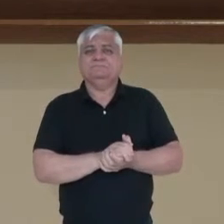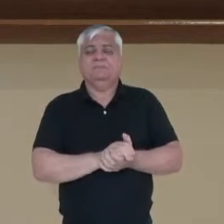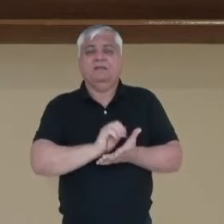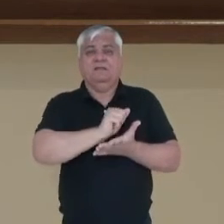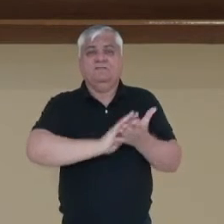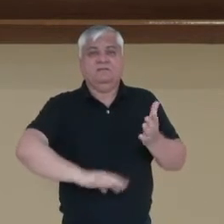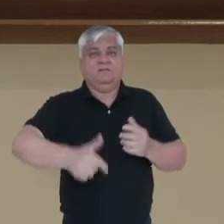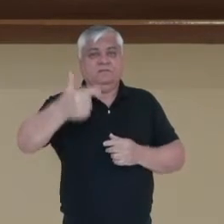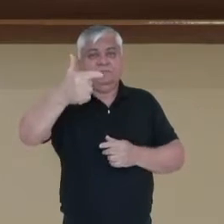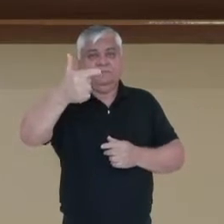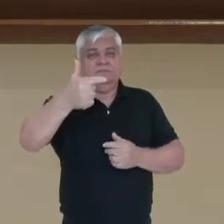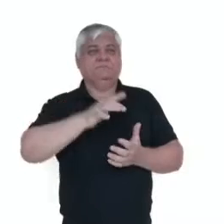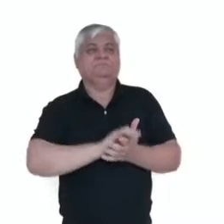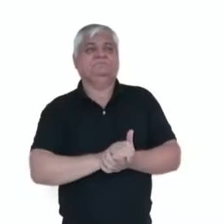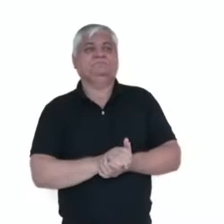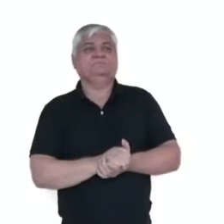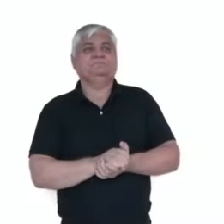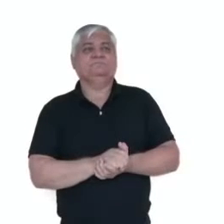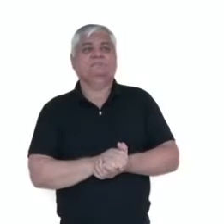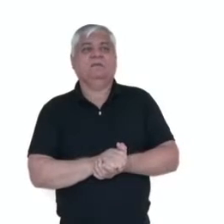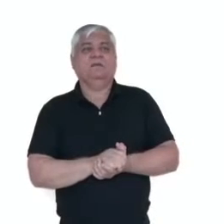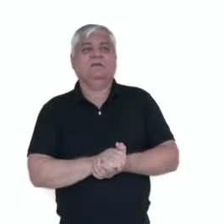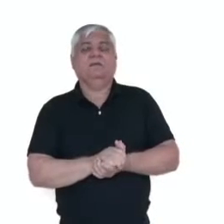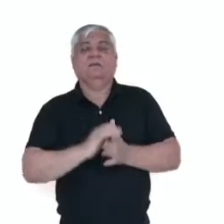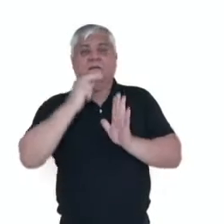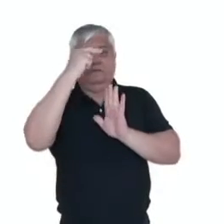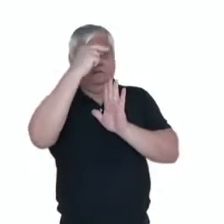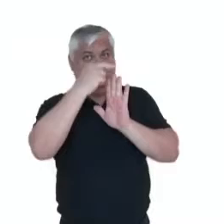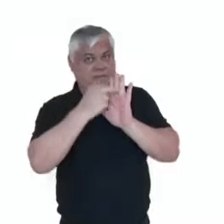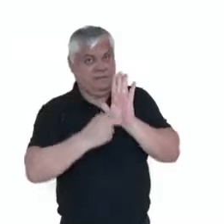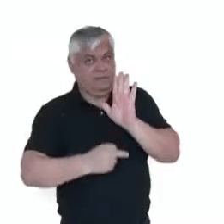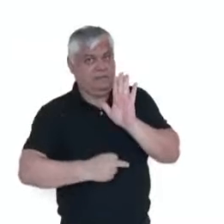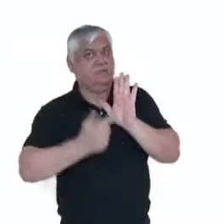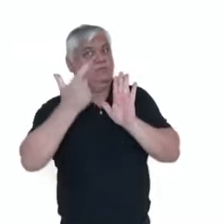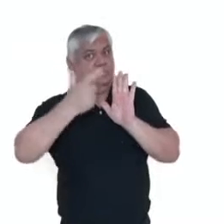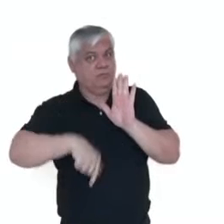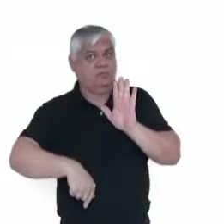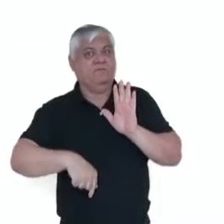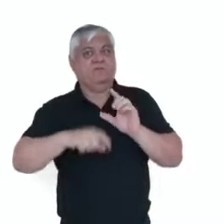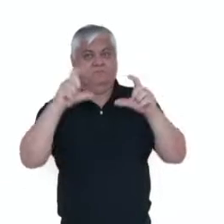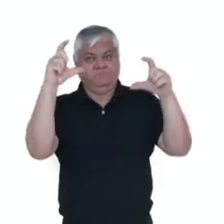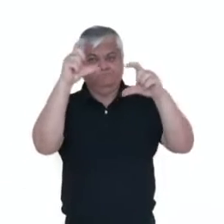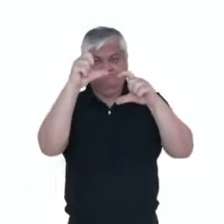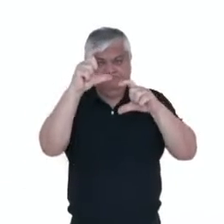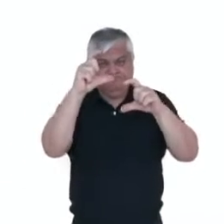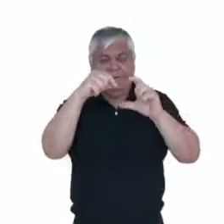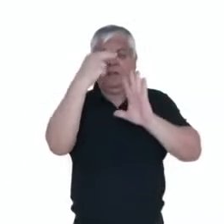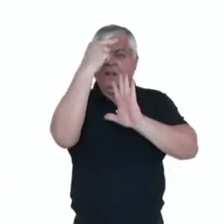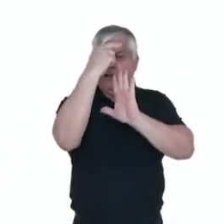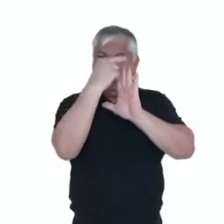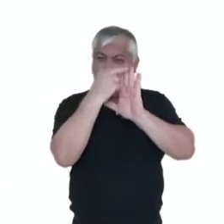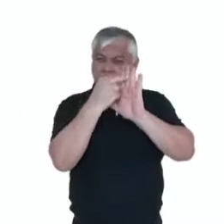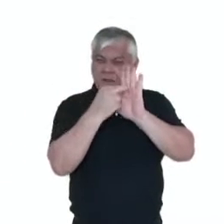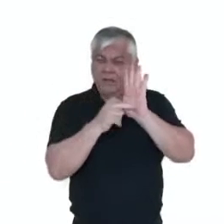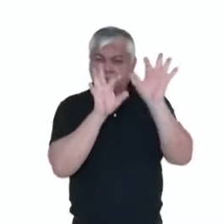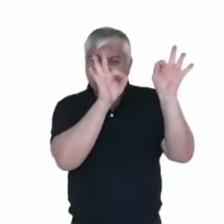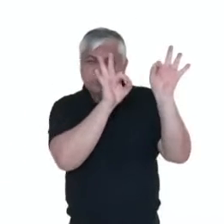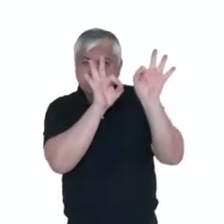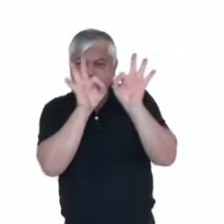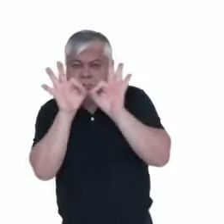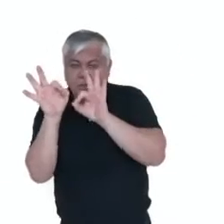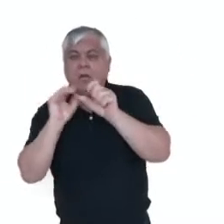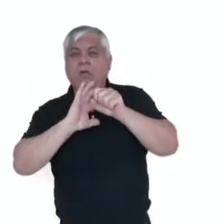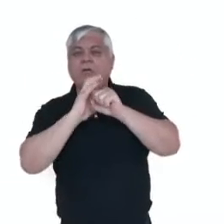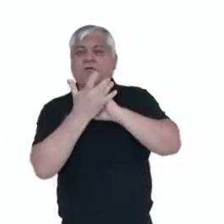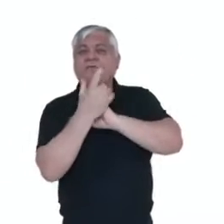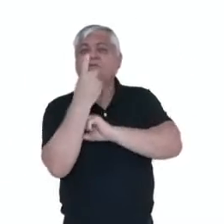atividade 2 pressupõe, então, que você releia este trecho que está aqui destacado. A